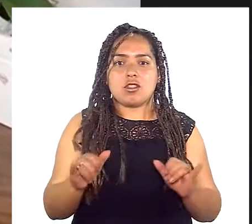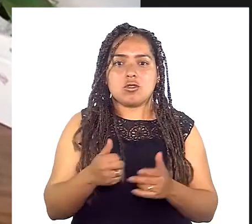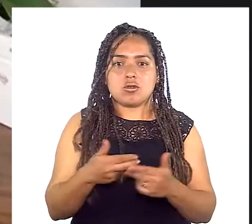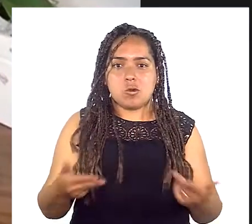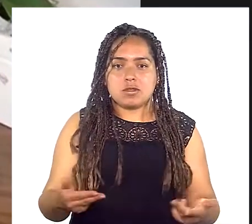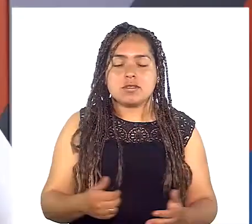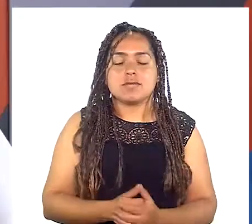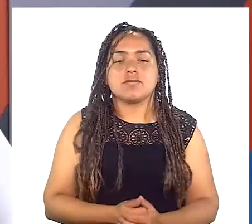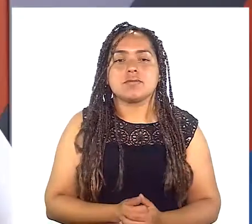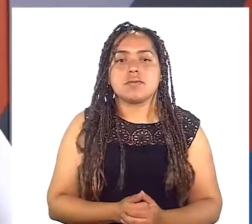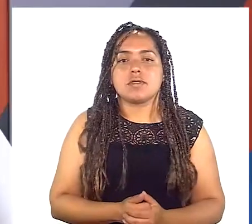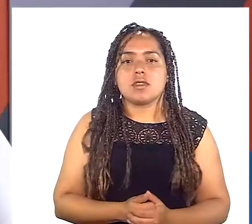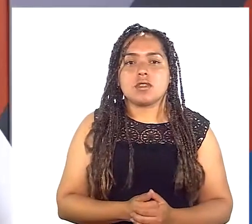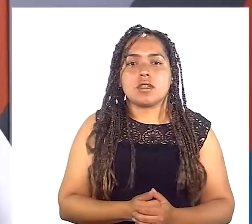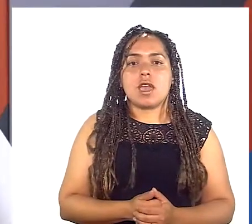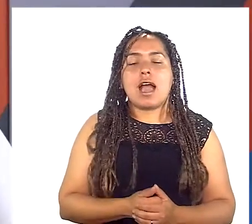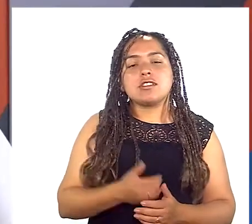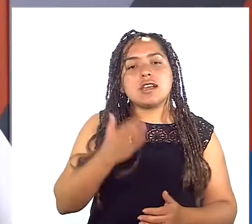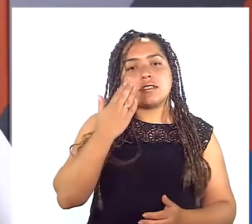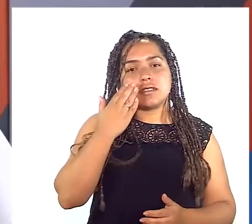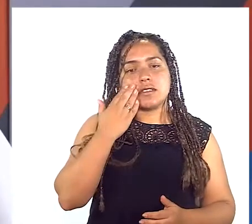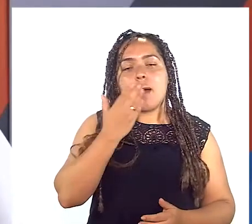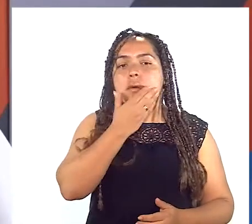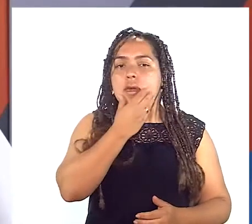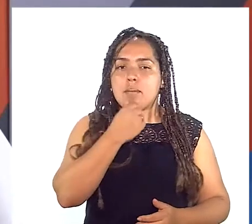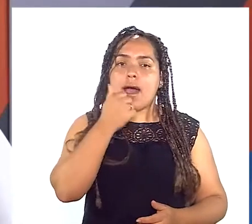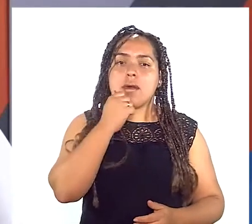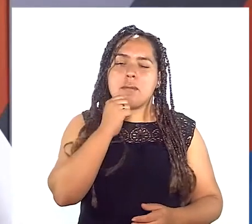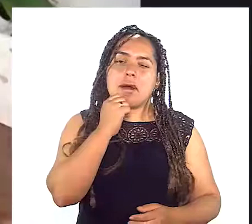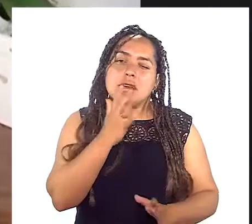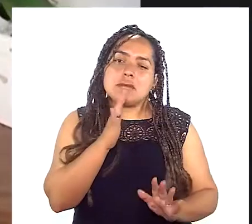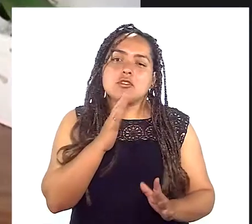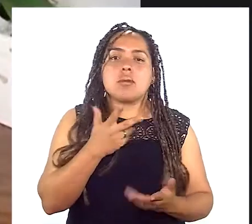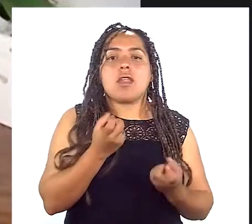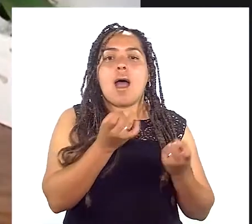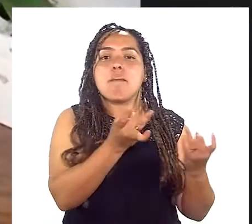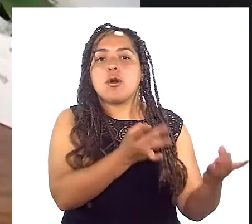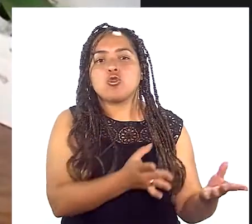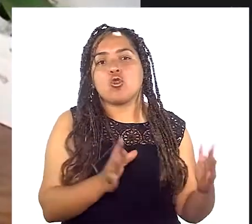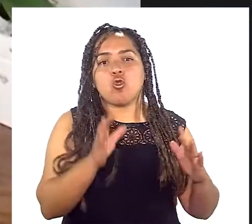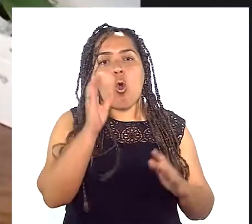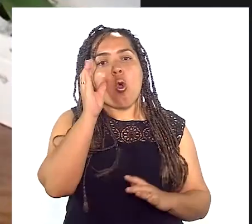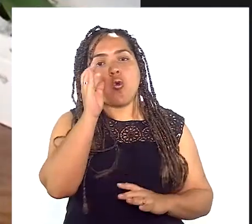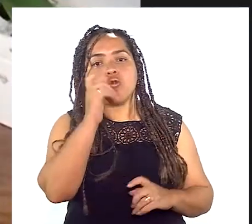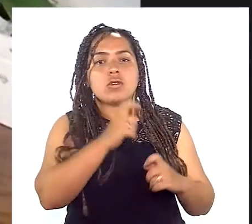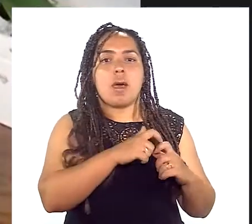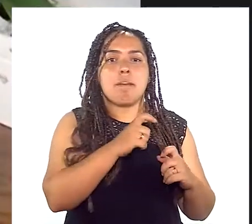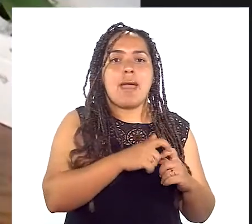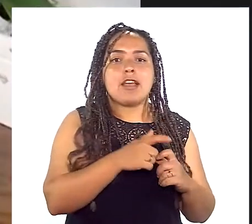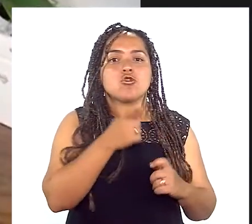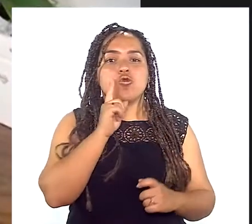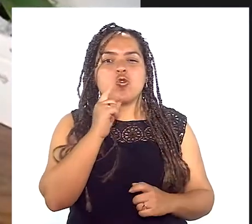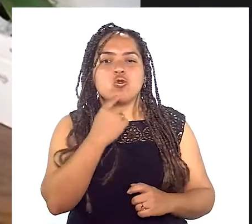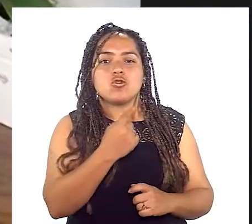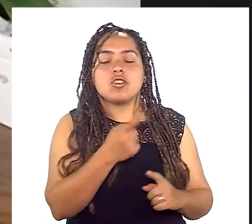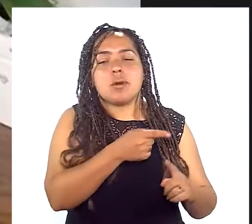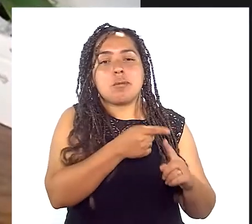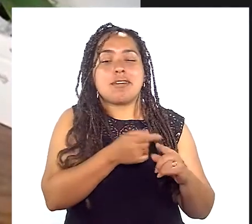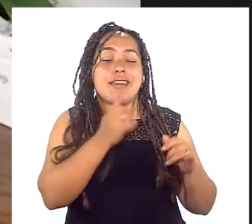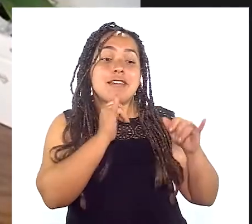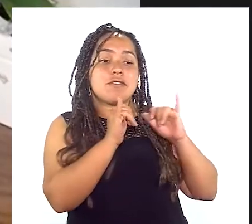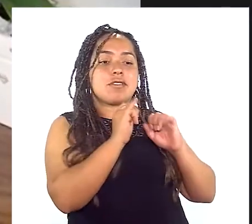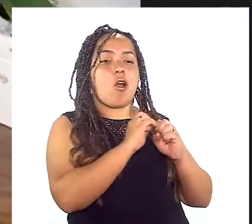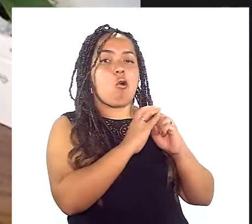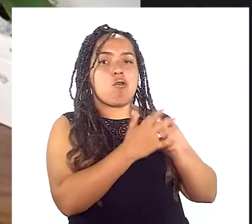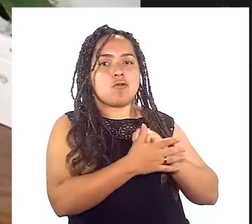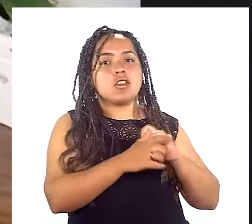muitos pais esse ano meio que abandonaram as consultas de rotina, até por medo da pandemia, mas a gente sabe que o diagnóstico precoce